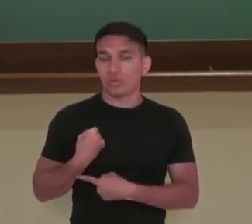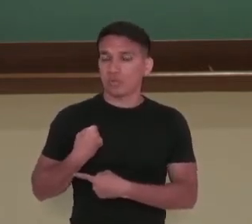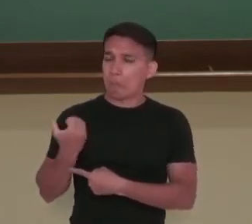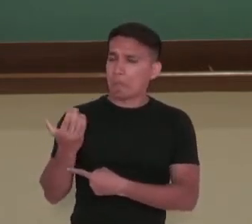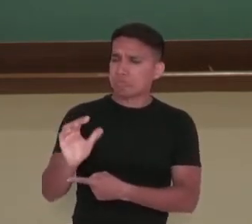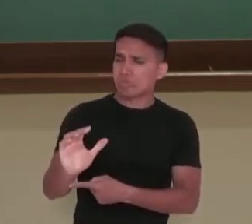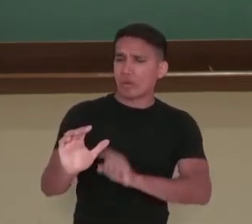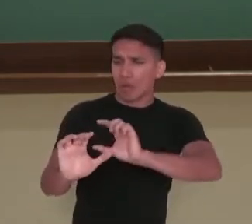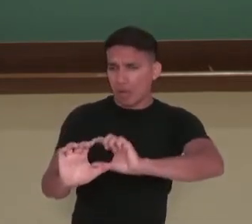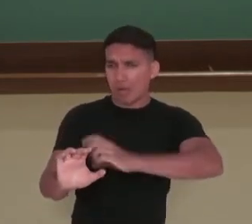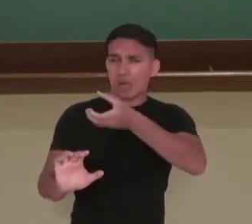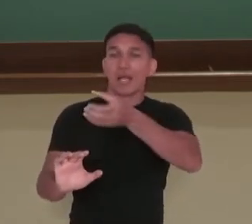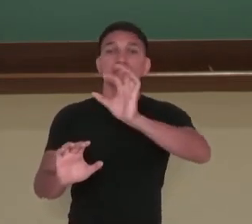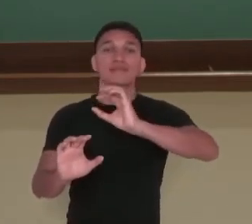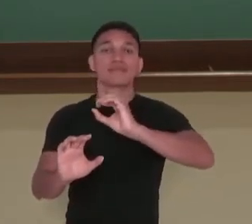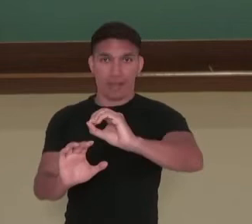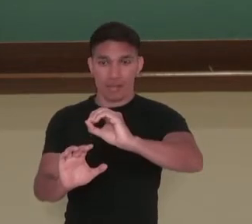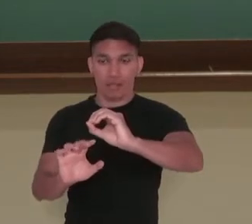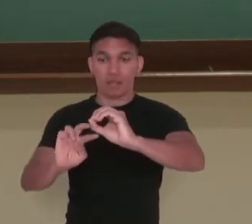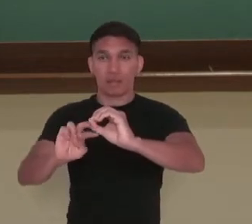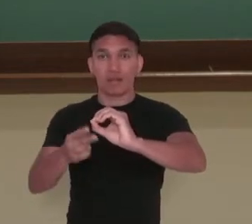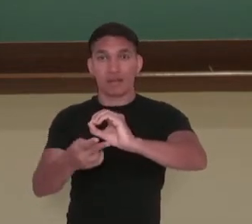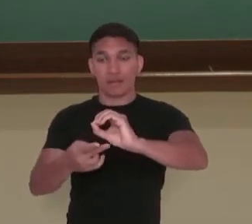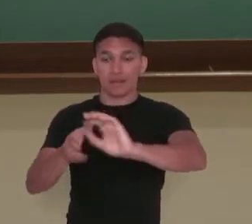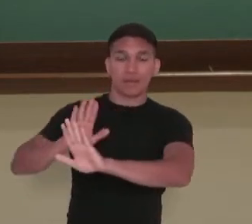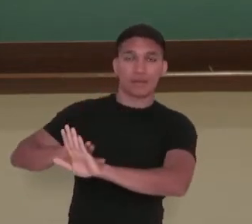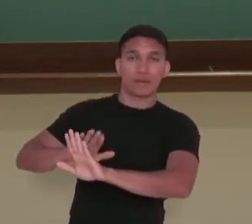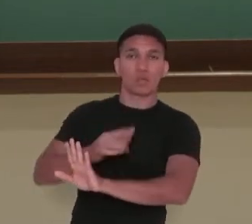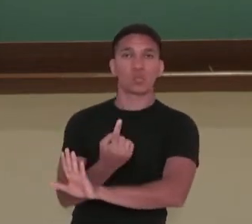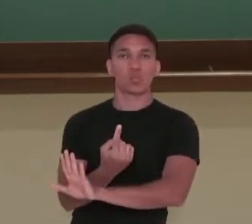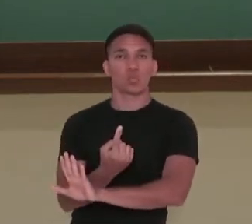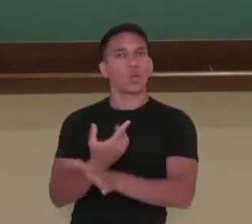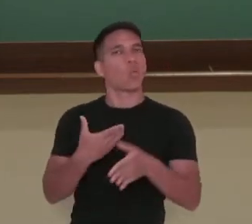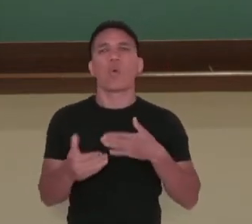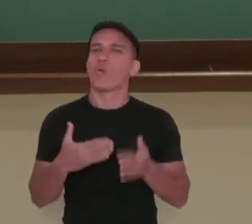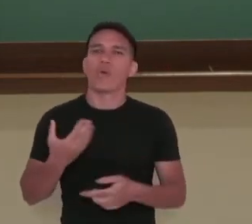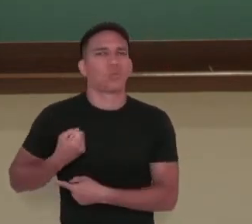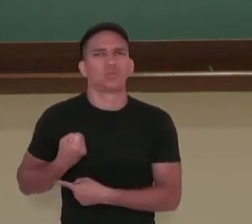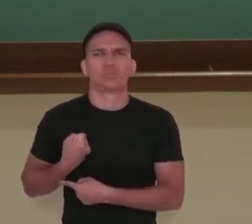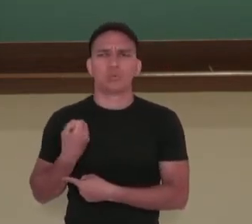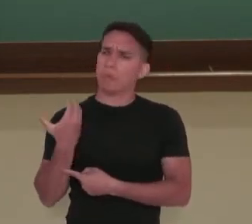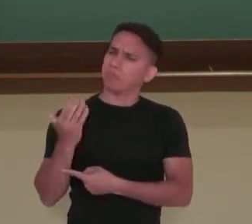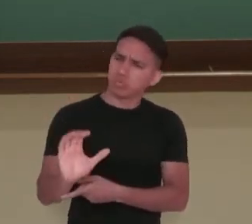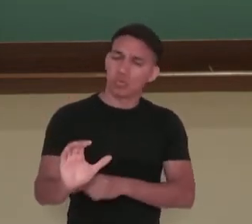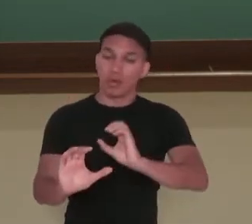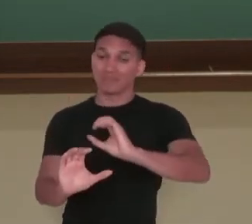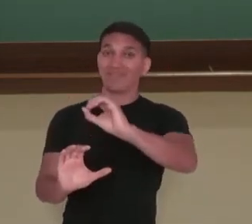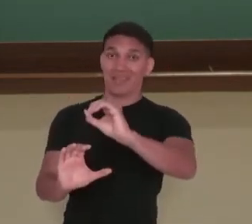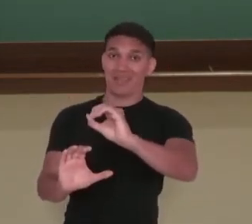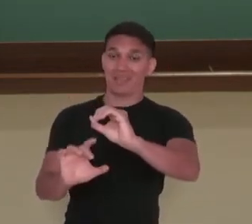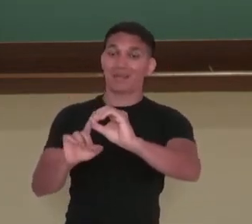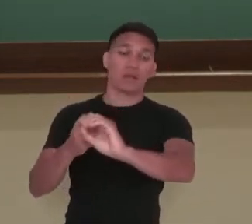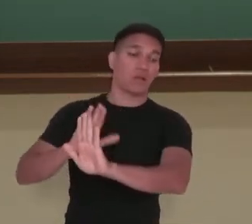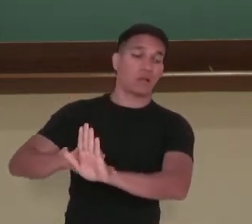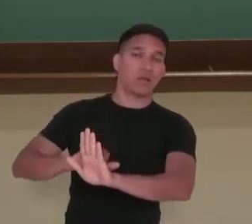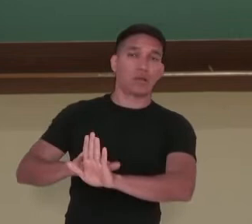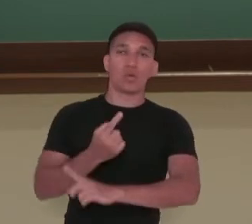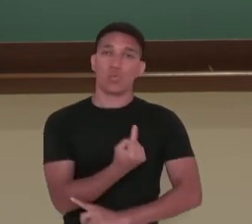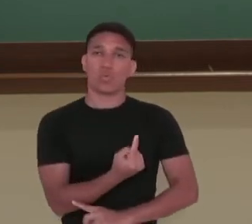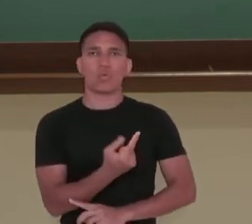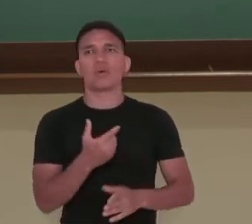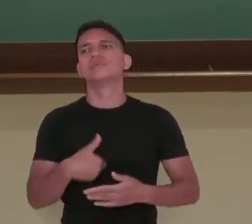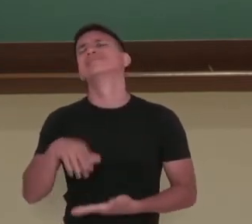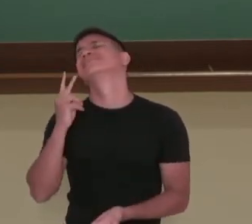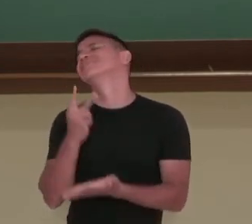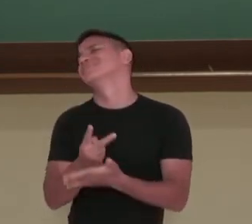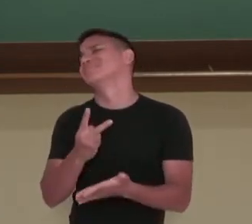1. Qualquer número elevado a zero vale 1. Essa questãozinha, ela cai direto em concursos públicos, tá? Os caras